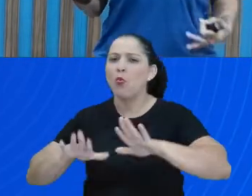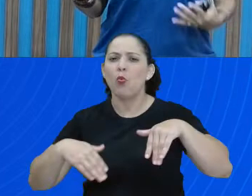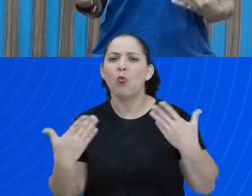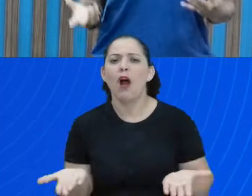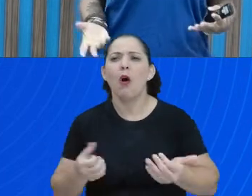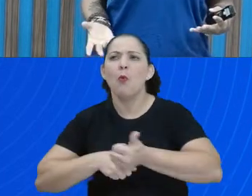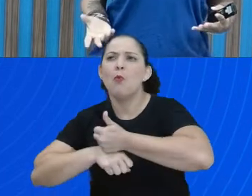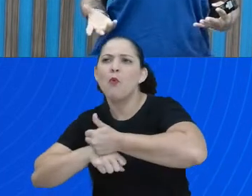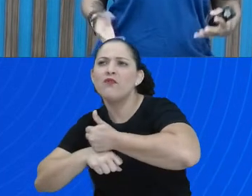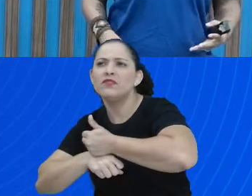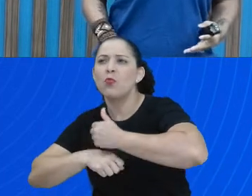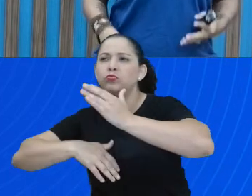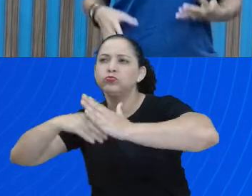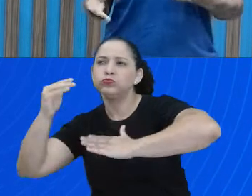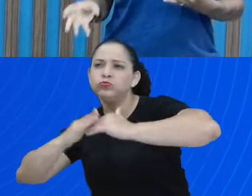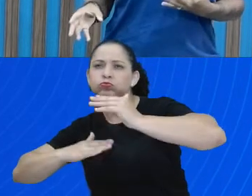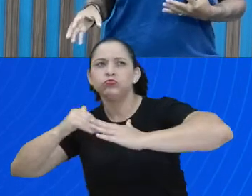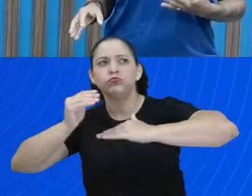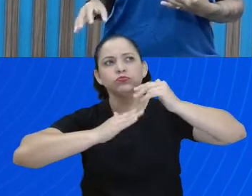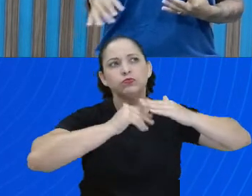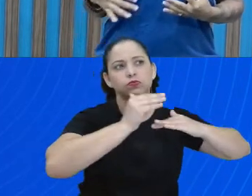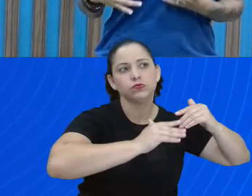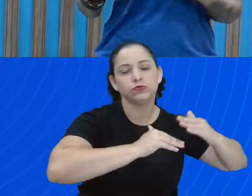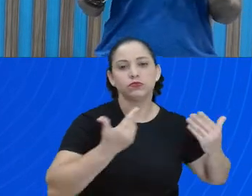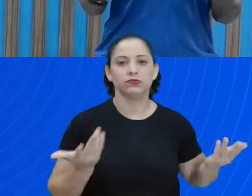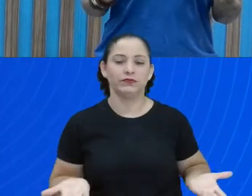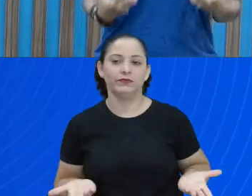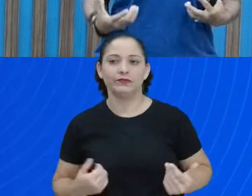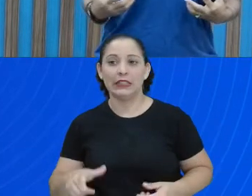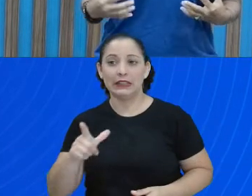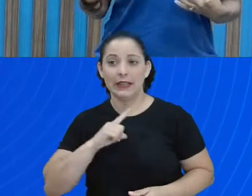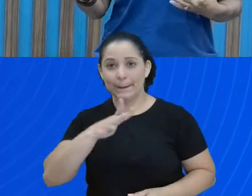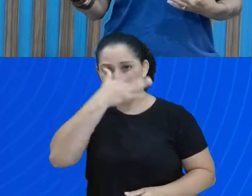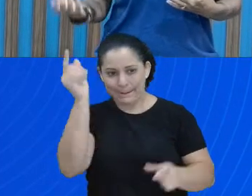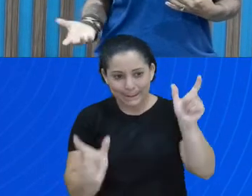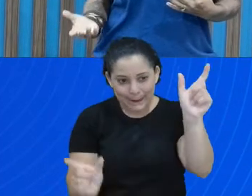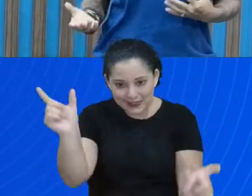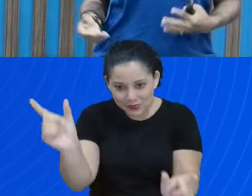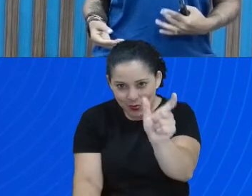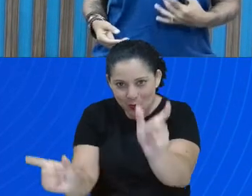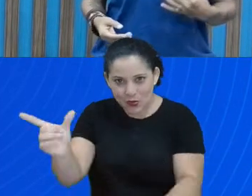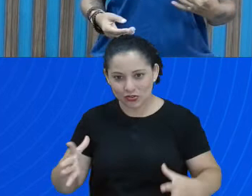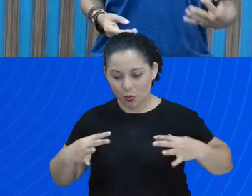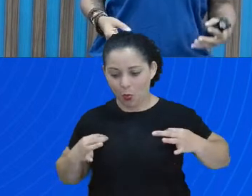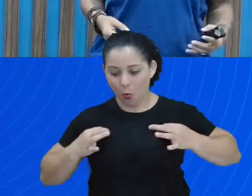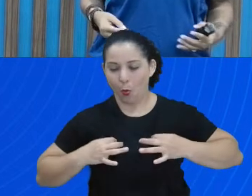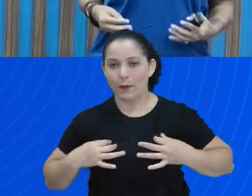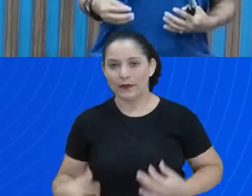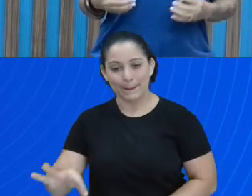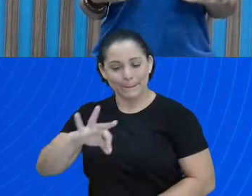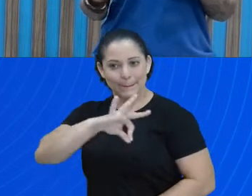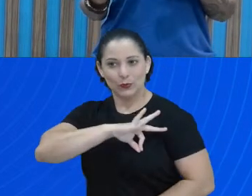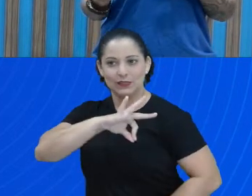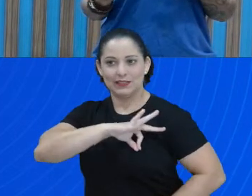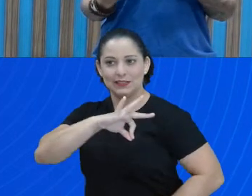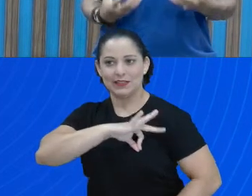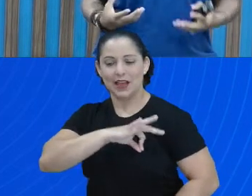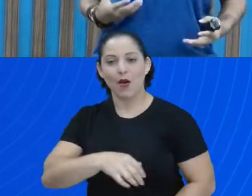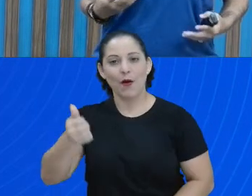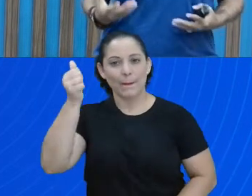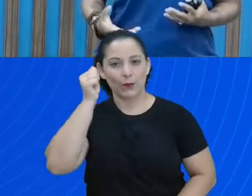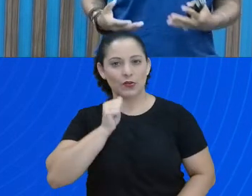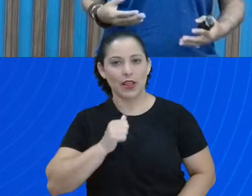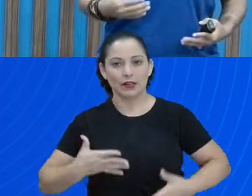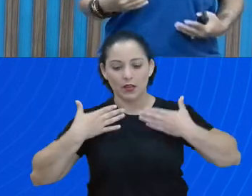quer da vida dela. E nessa outra imagem aí, pessoas vestidas com diversas profissões. Tem um policial, a outra está com uma roupa